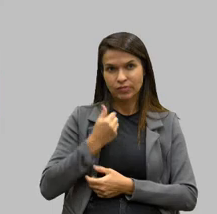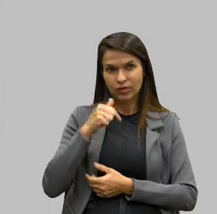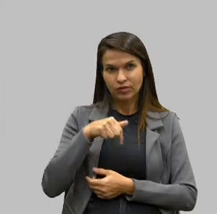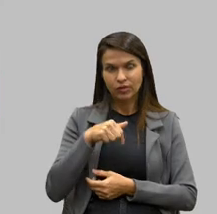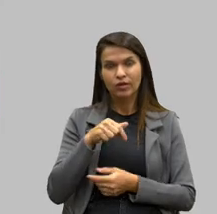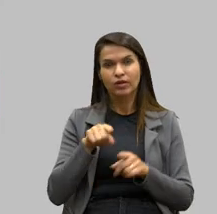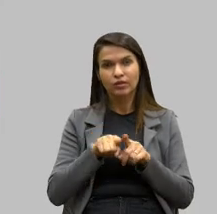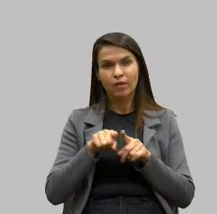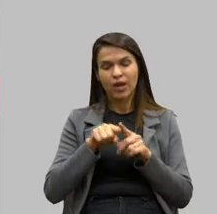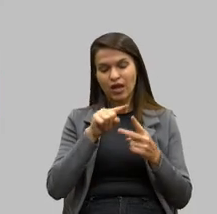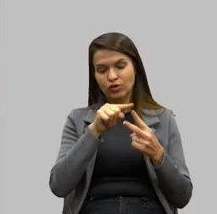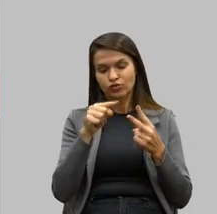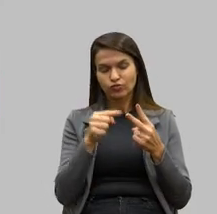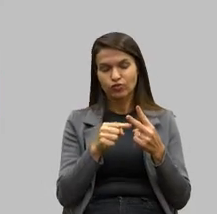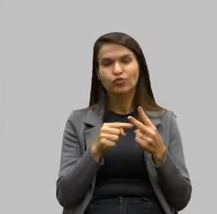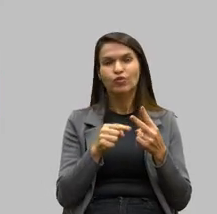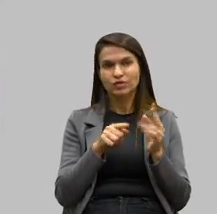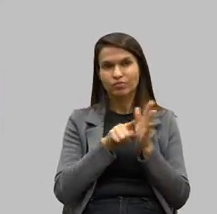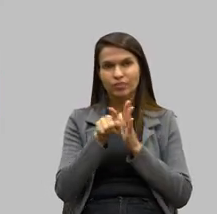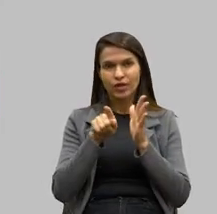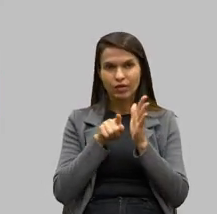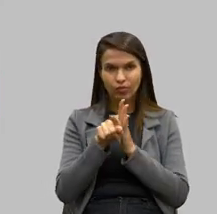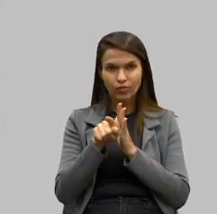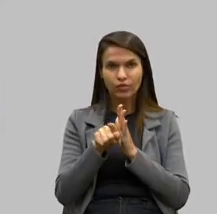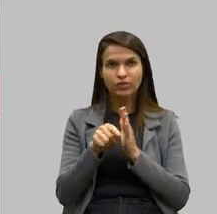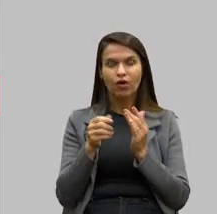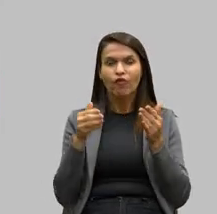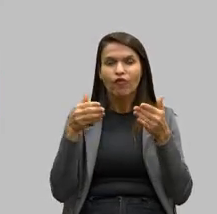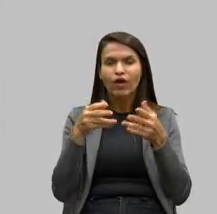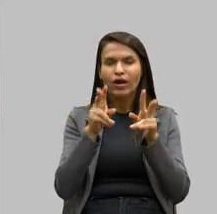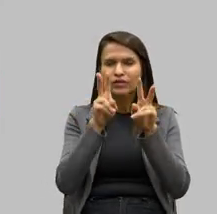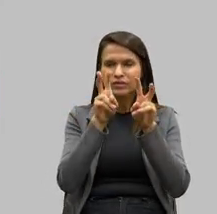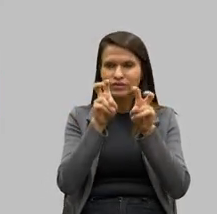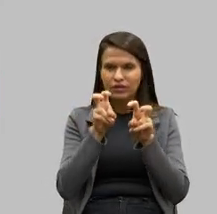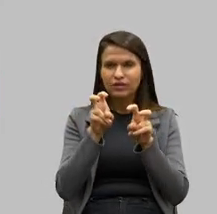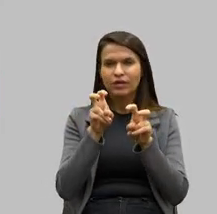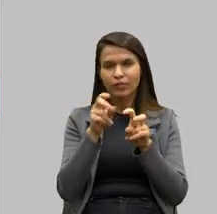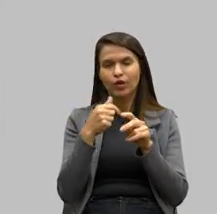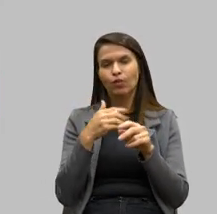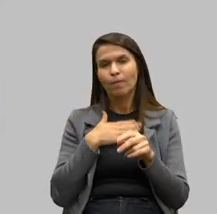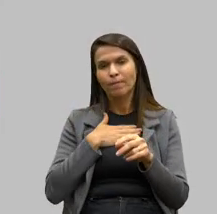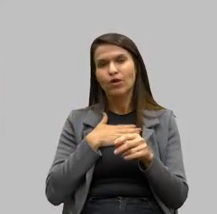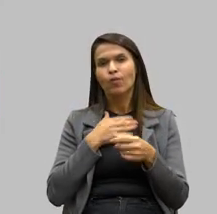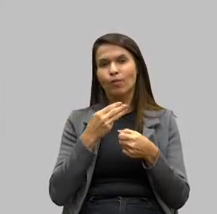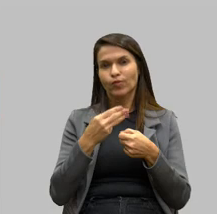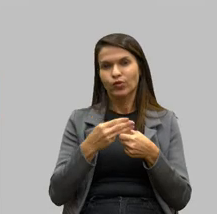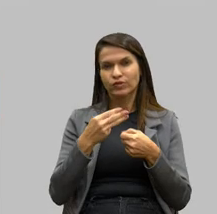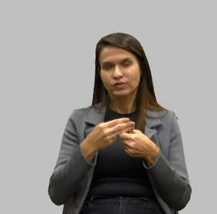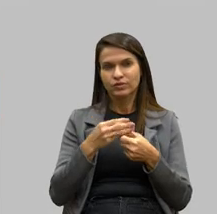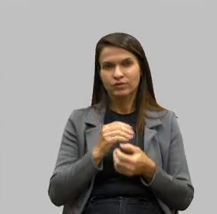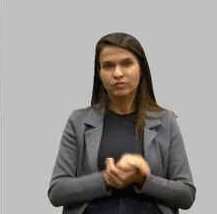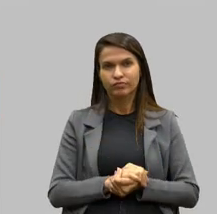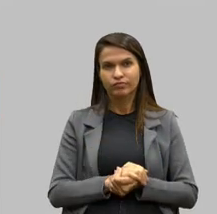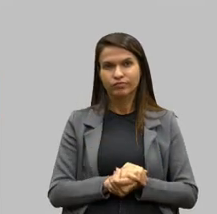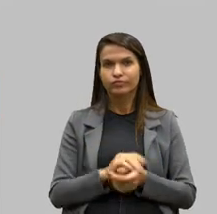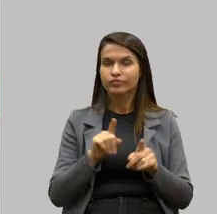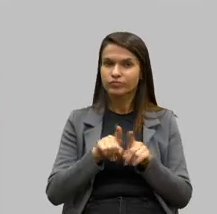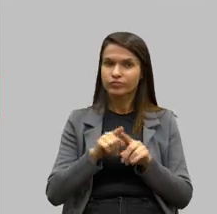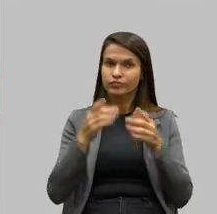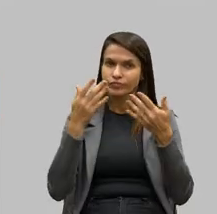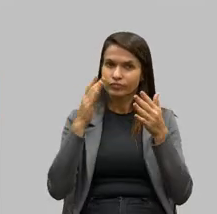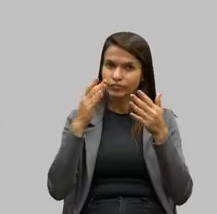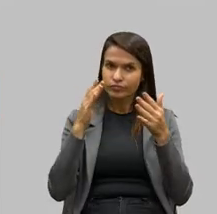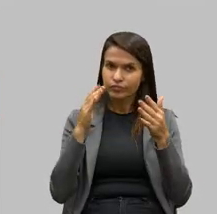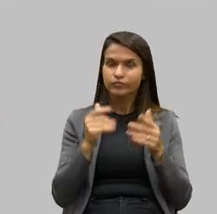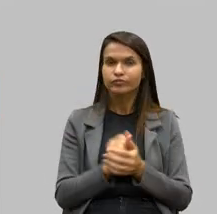dois questionamentos aqui, tratar desse assunto mais pontual lá do meu município. E parabéns lá pela condução da